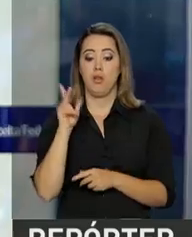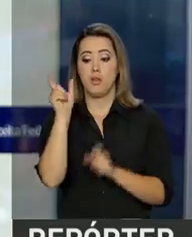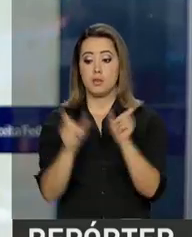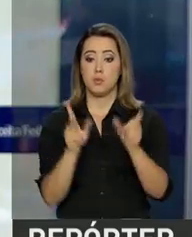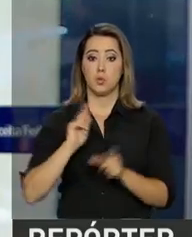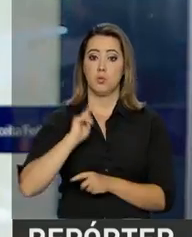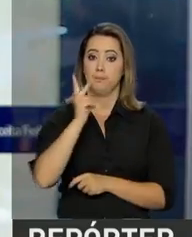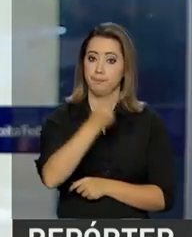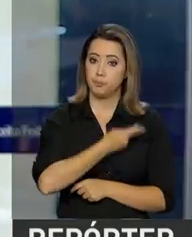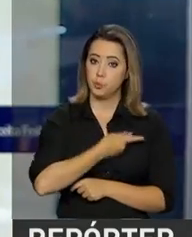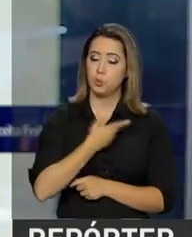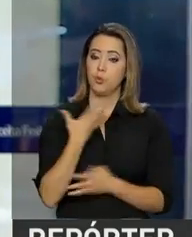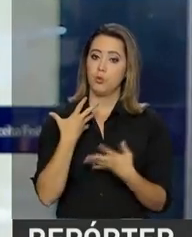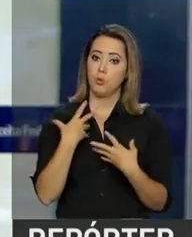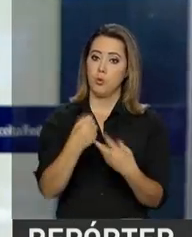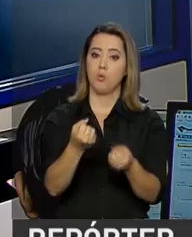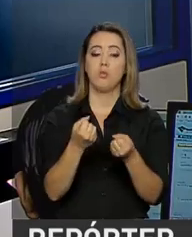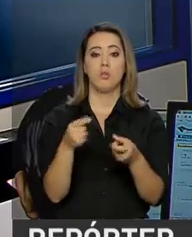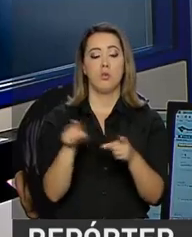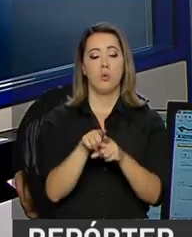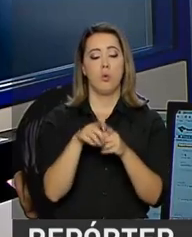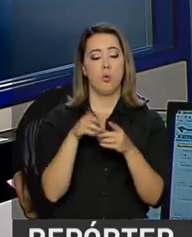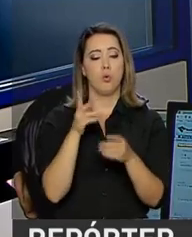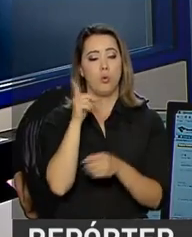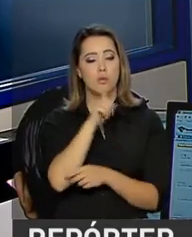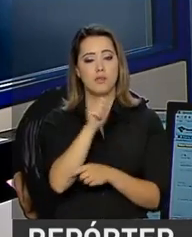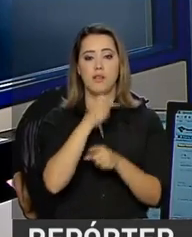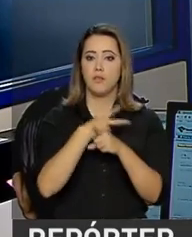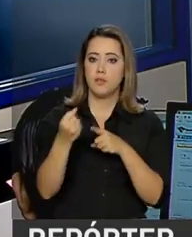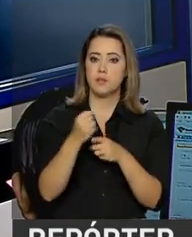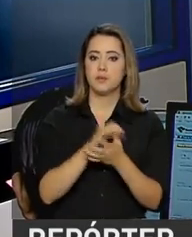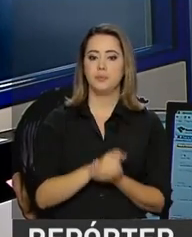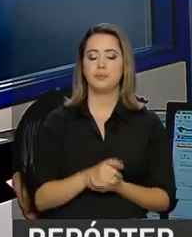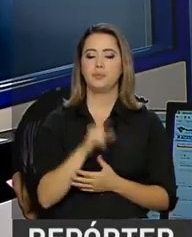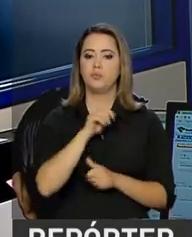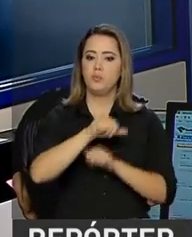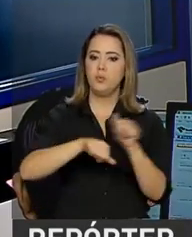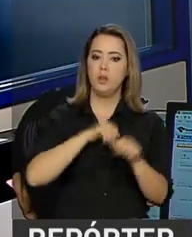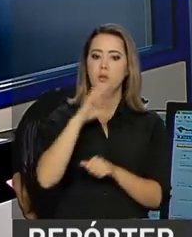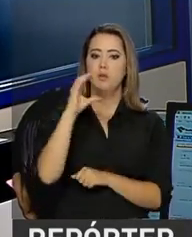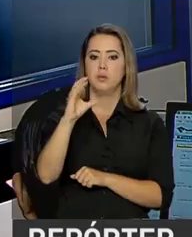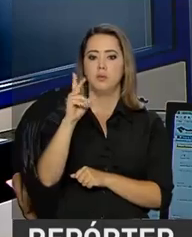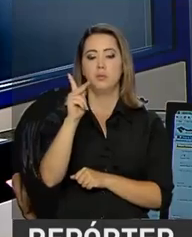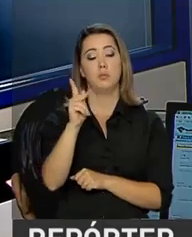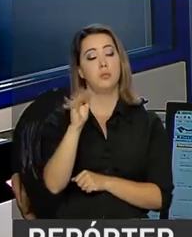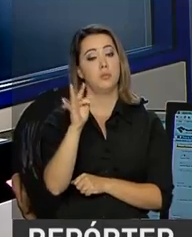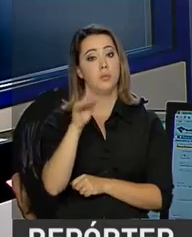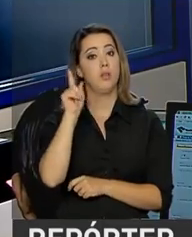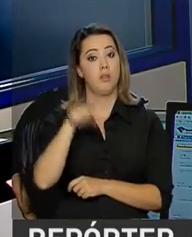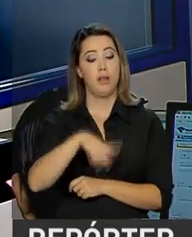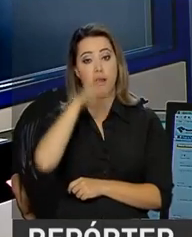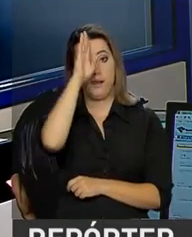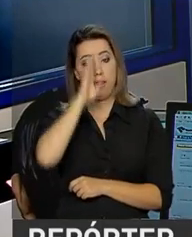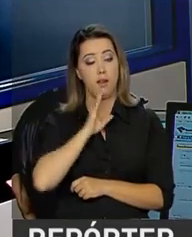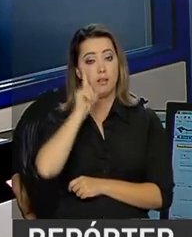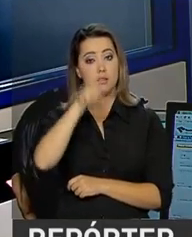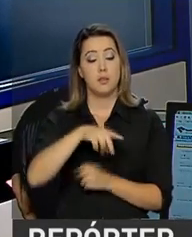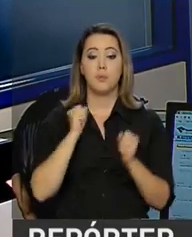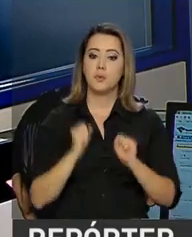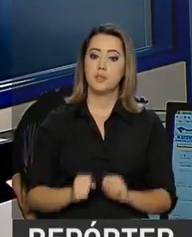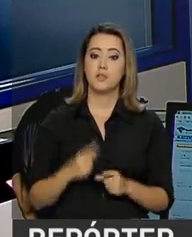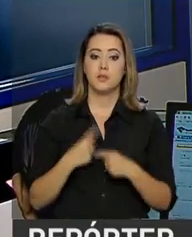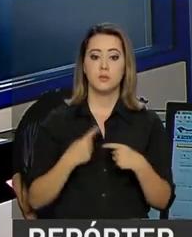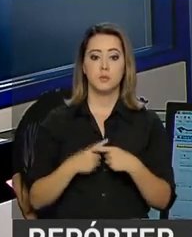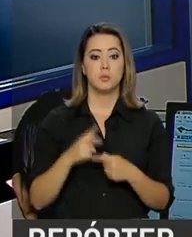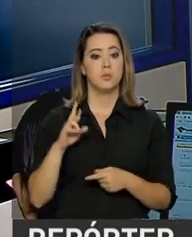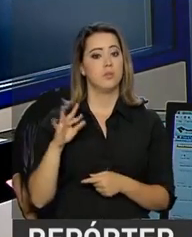transexuais vem adquirindo a mudança no CPF de rubi assim de forma rápida e gratuita agora é possível porque a